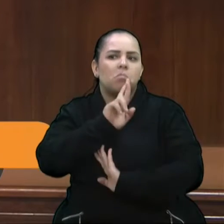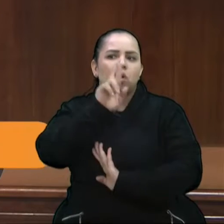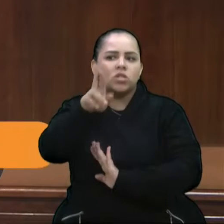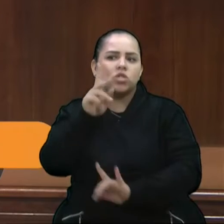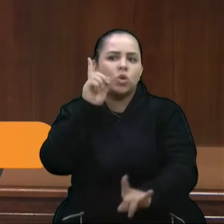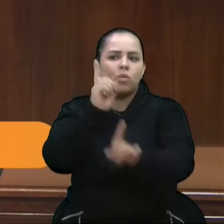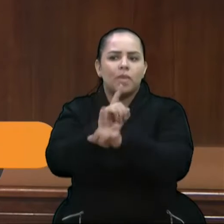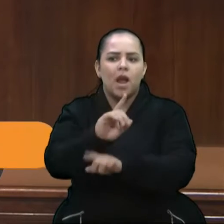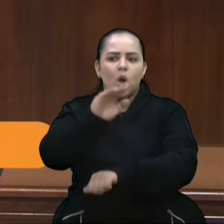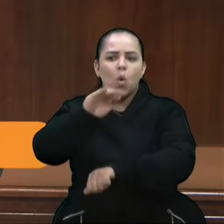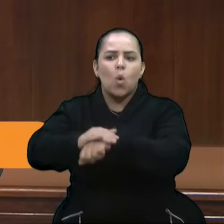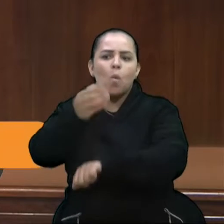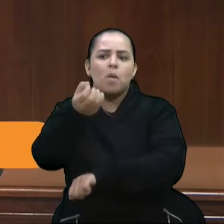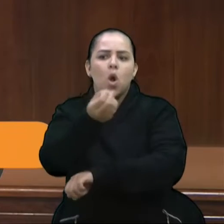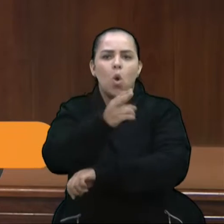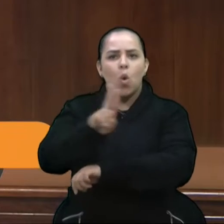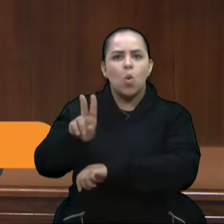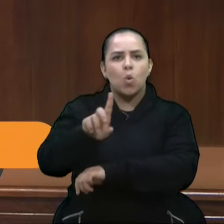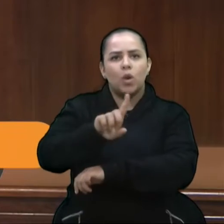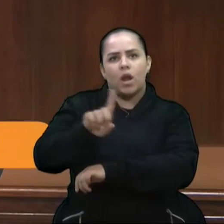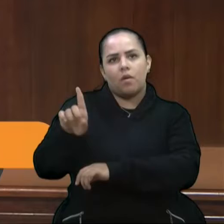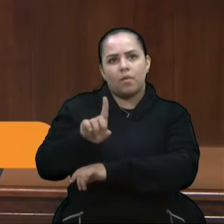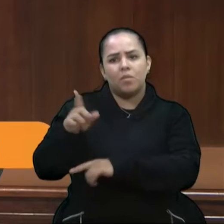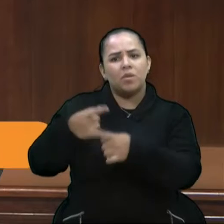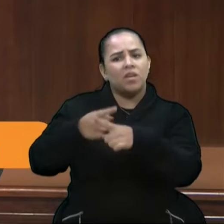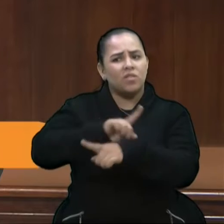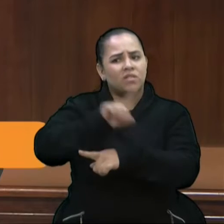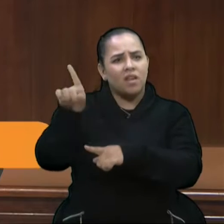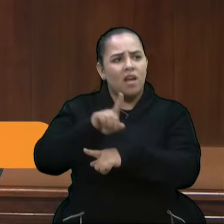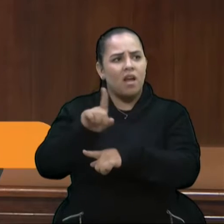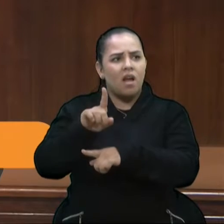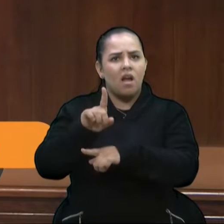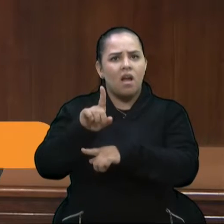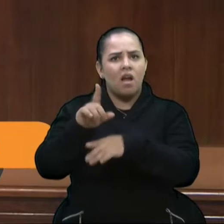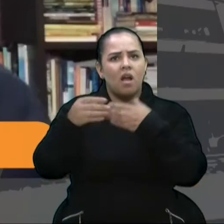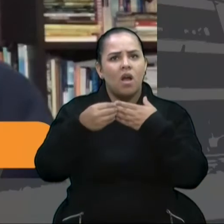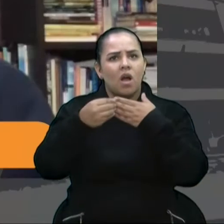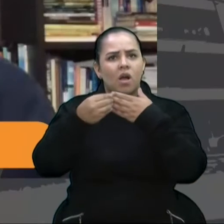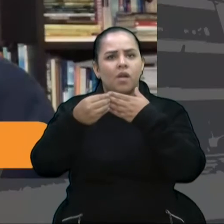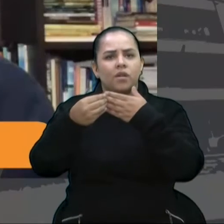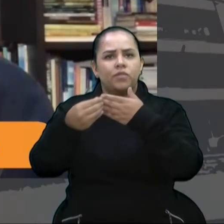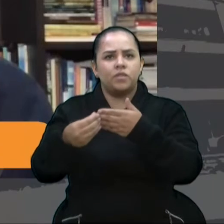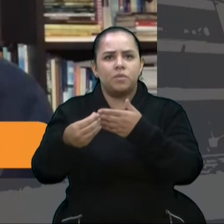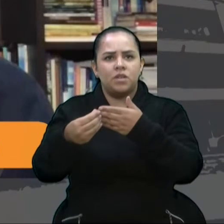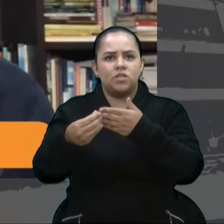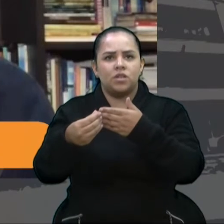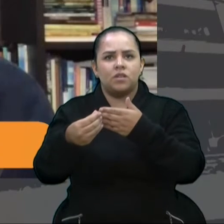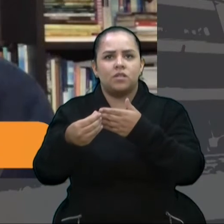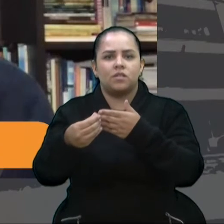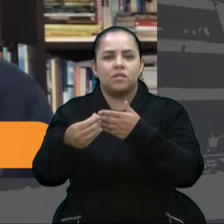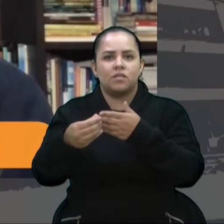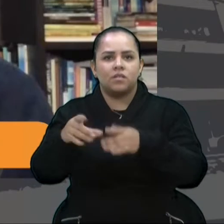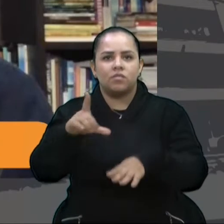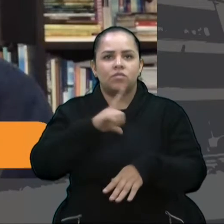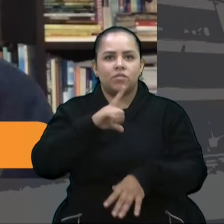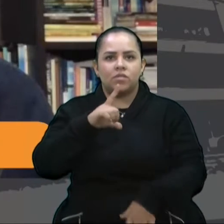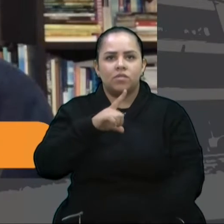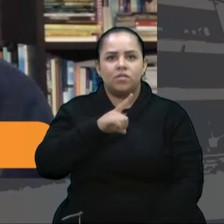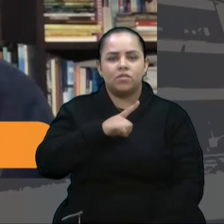acompanha muito de perto as questões de CPI aí em Brasília. A CPI já tem o culpado desde o